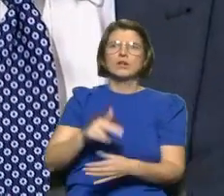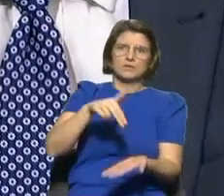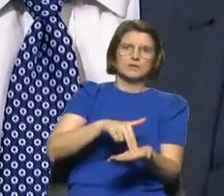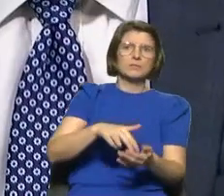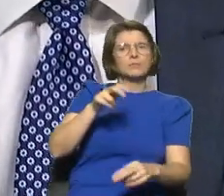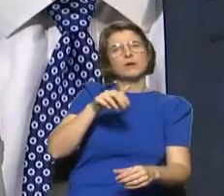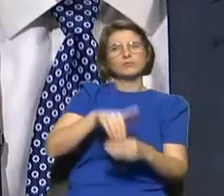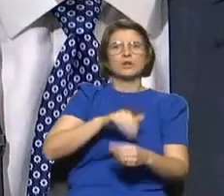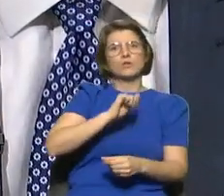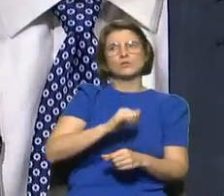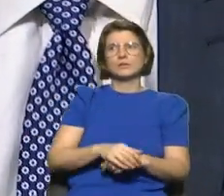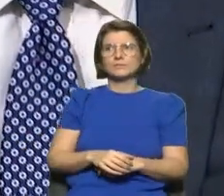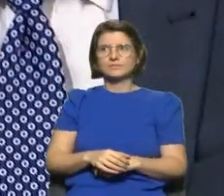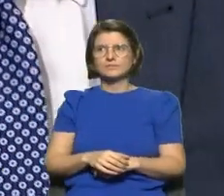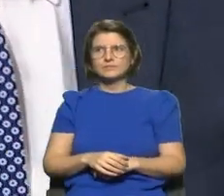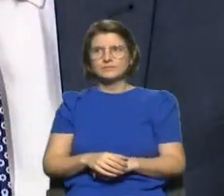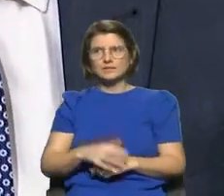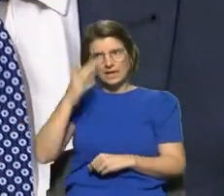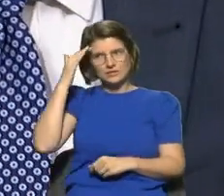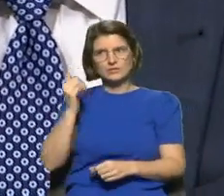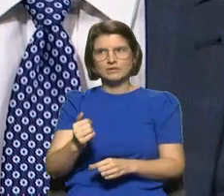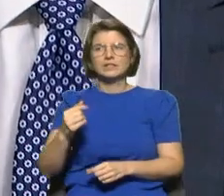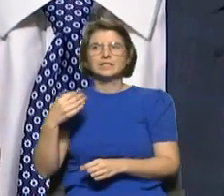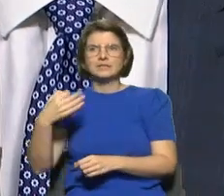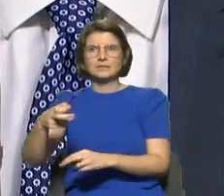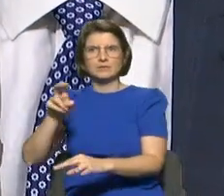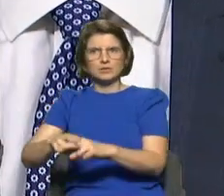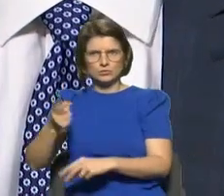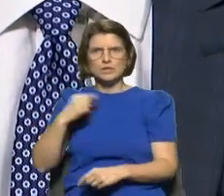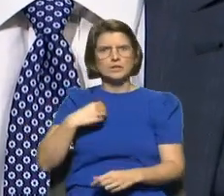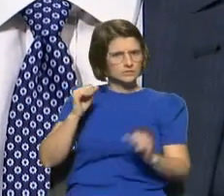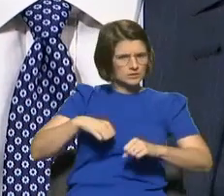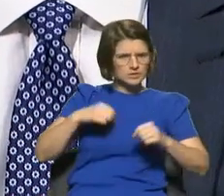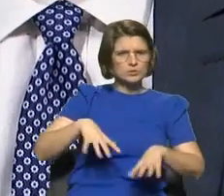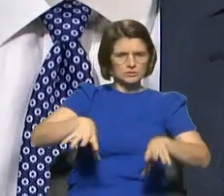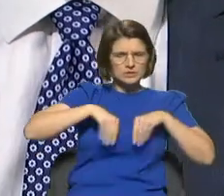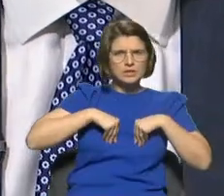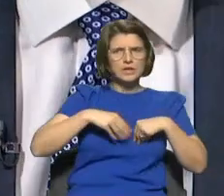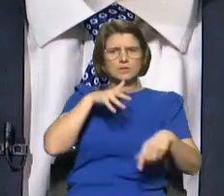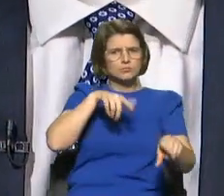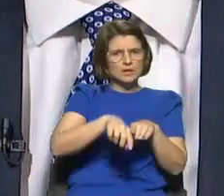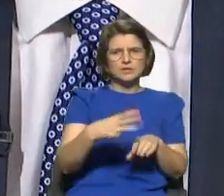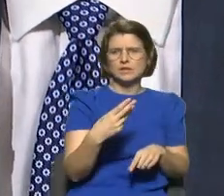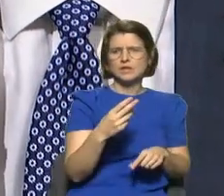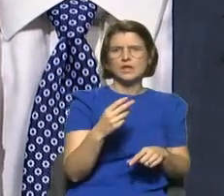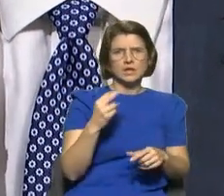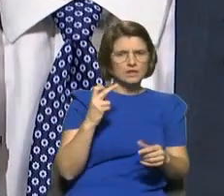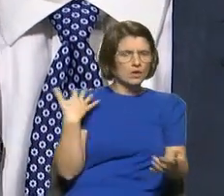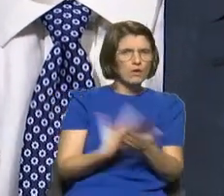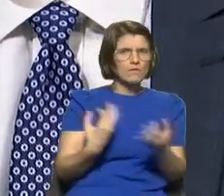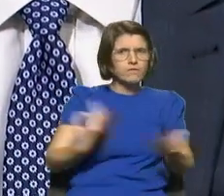verdade sado Ach que ficaria lá não ficou Seme fique senhor assumi o meu mandato e lá e acho que desse ponto de